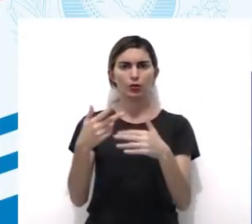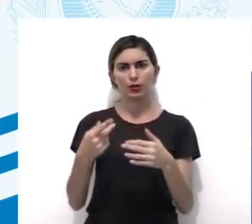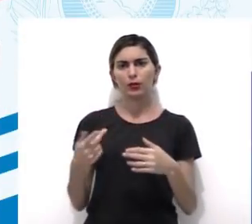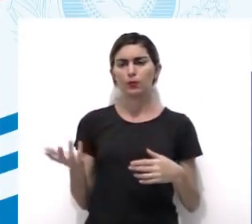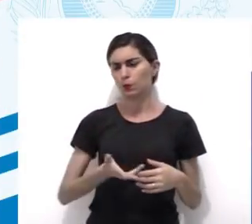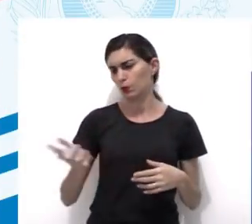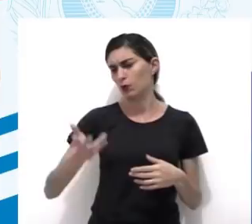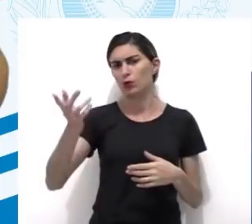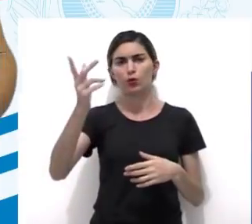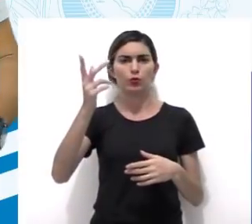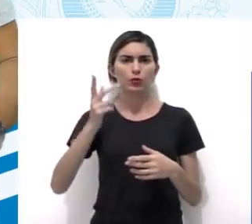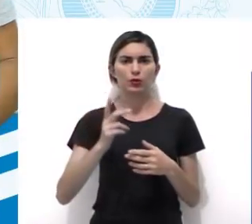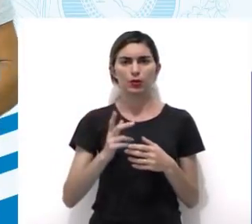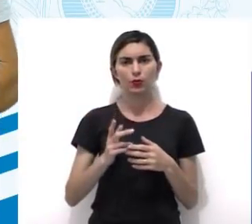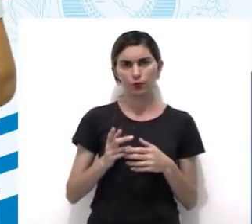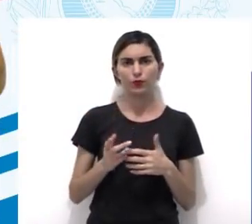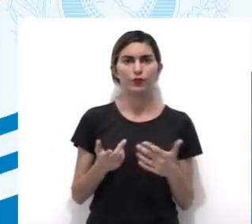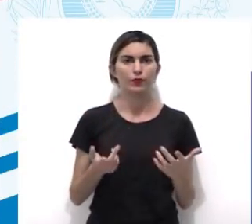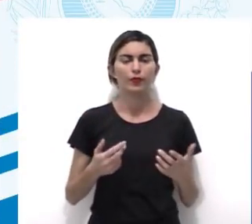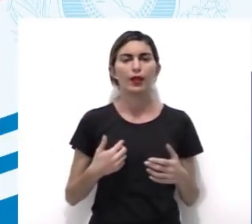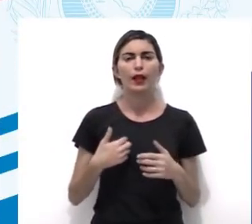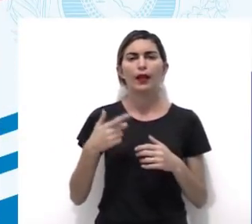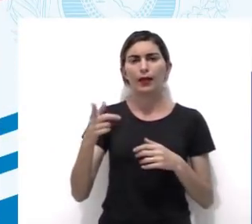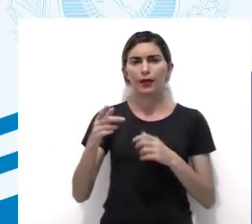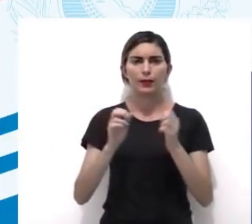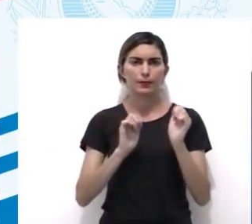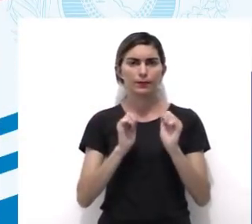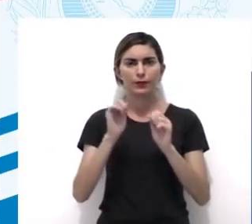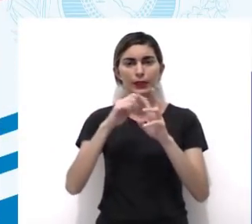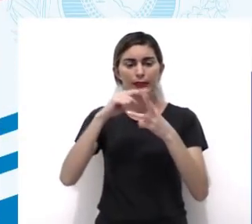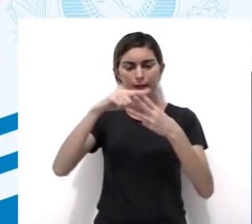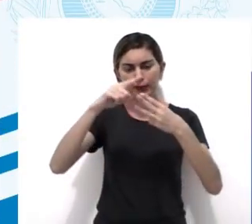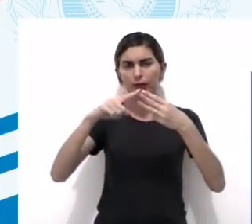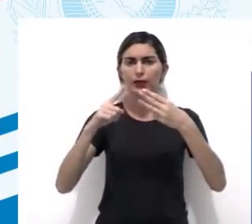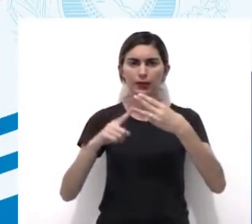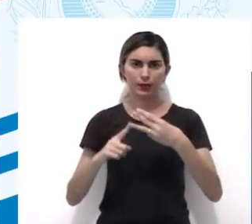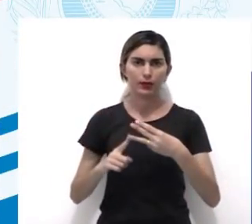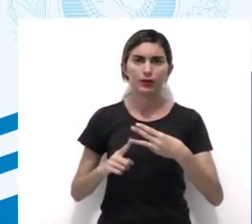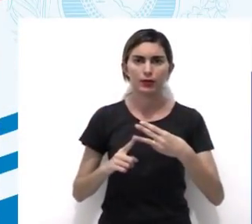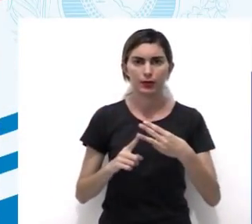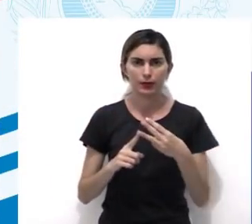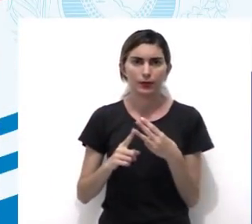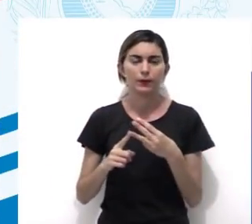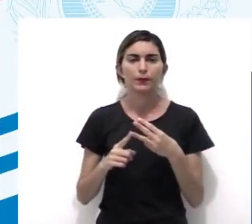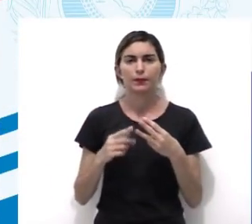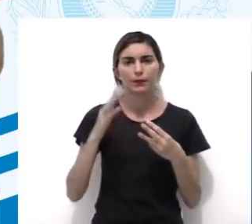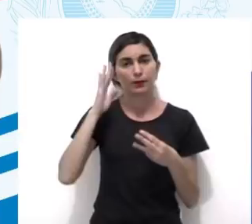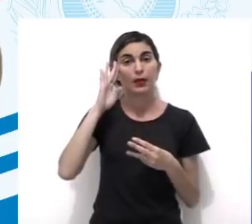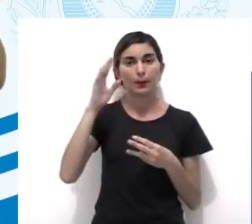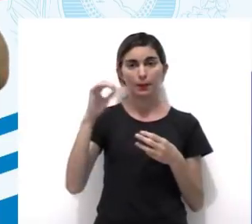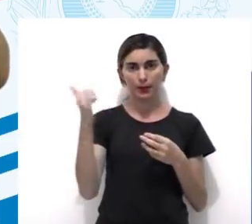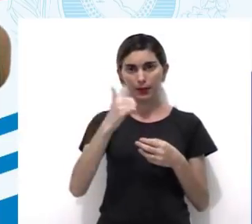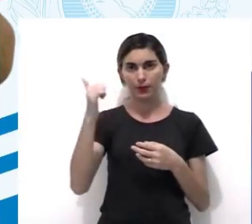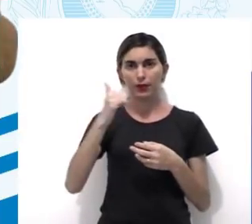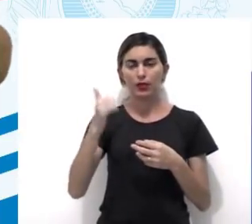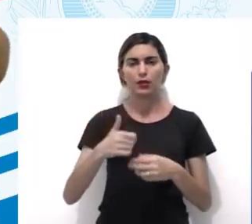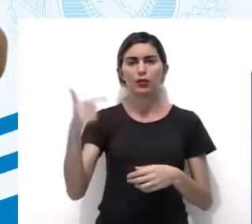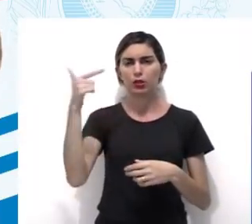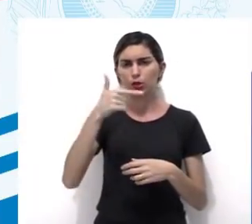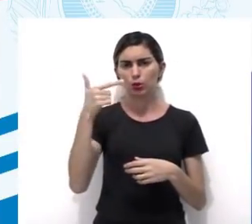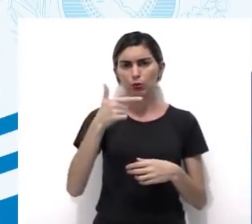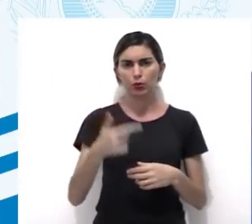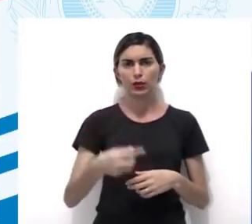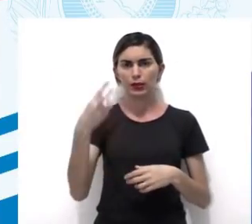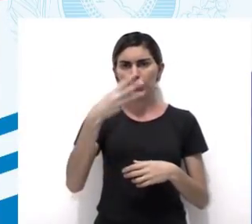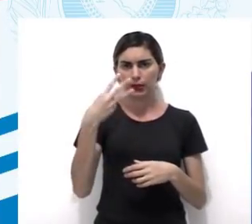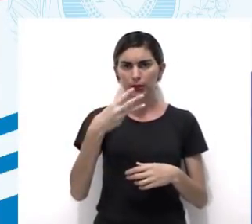produção mais intensa do excedente de produção, ele se dividiu em 3 etapas fundamentais, né? A primeira, a segunda